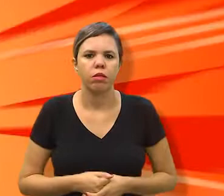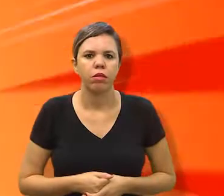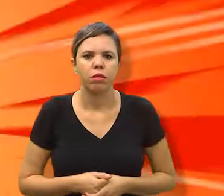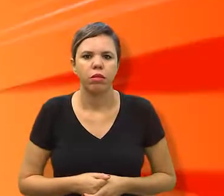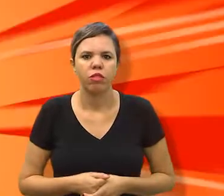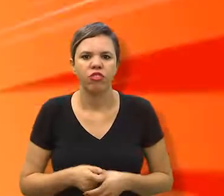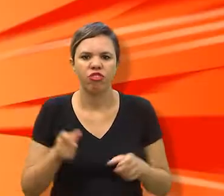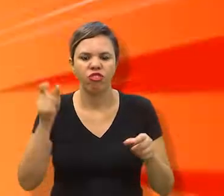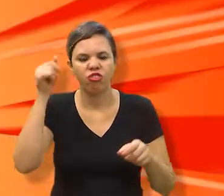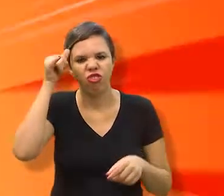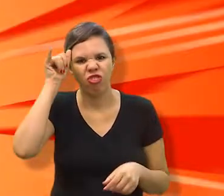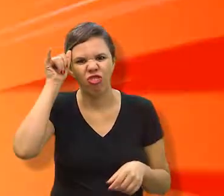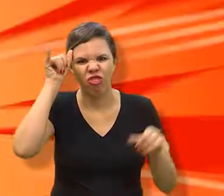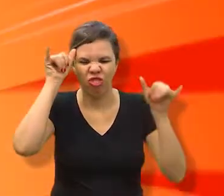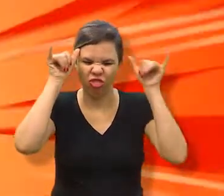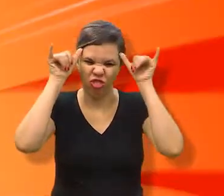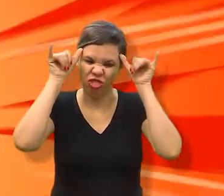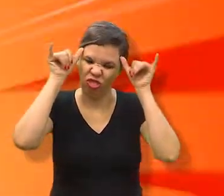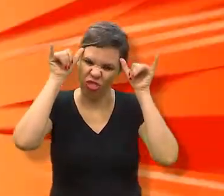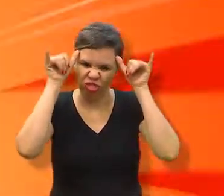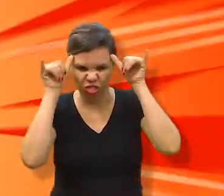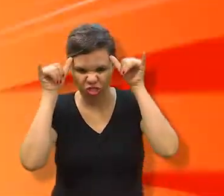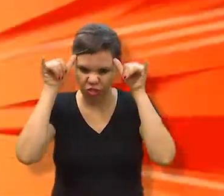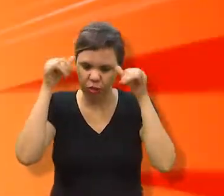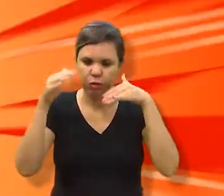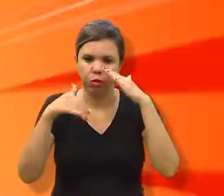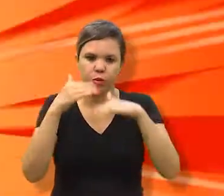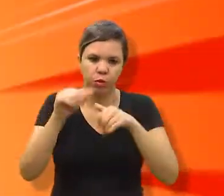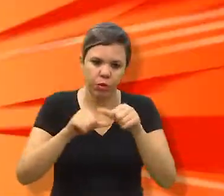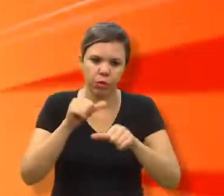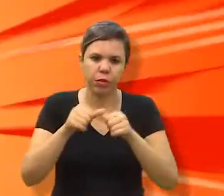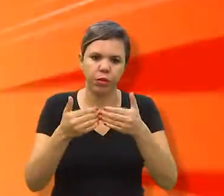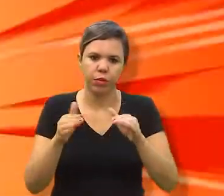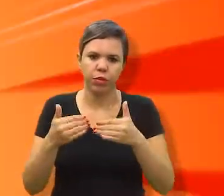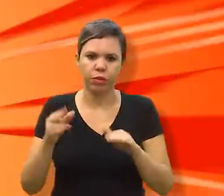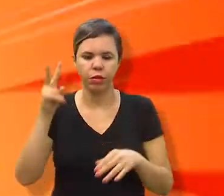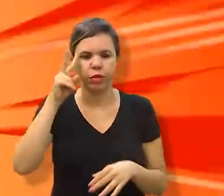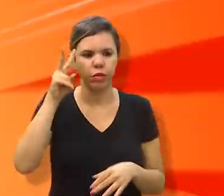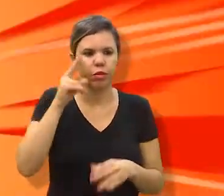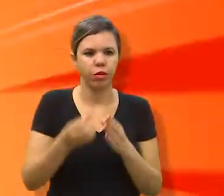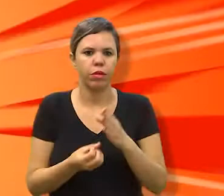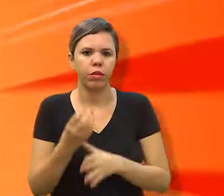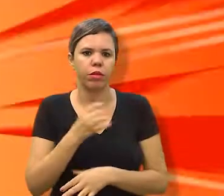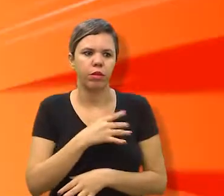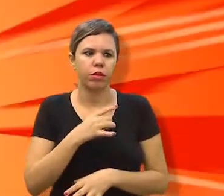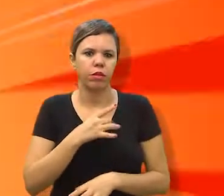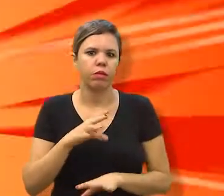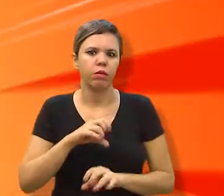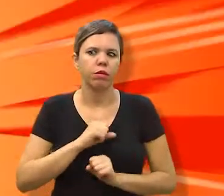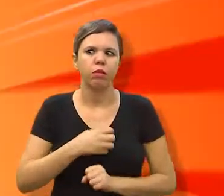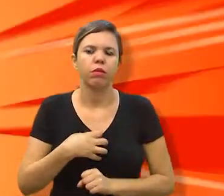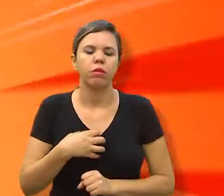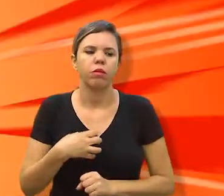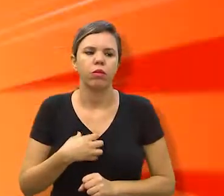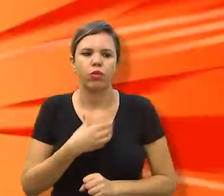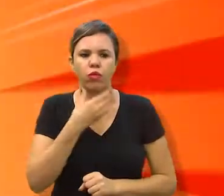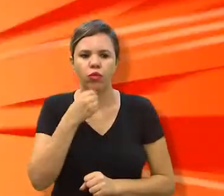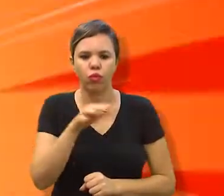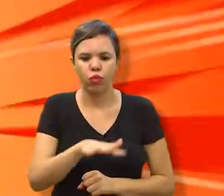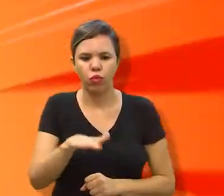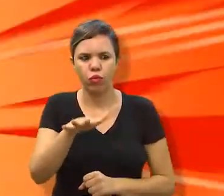com chifres. Então a gente vai desenrolando isso na história dele, de onde vem esse medo. E o medo dos